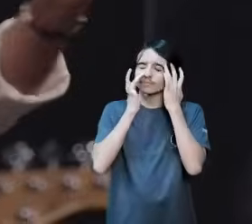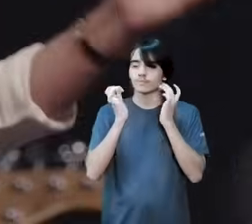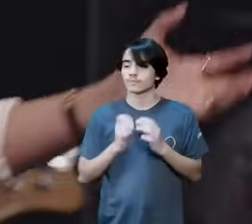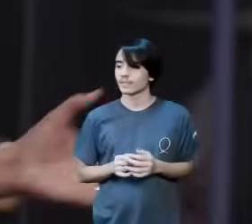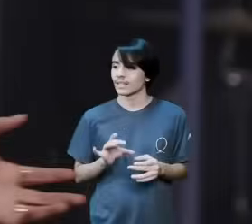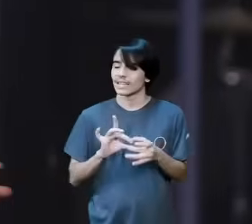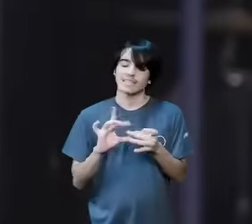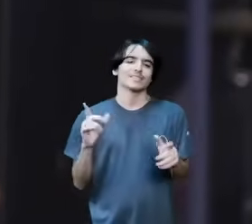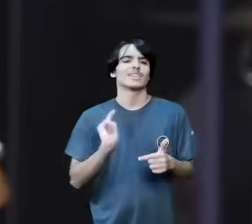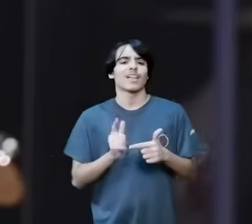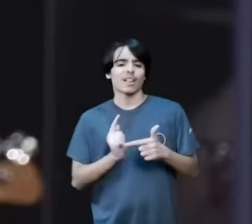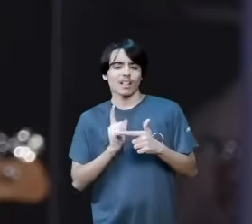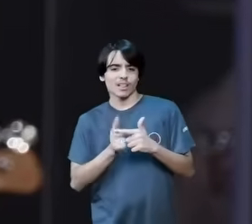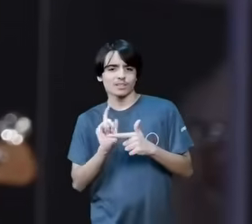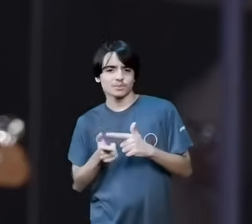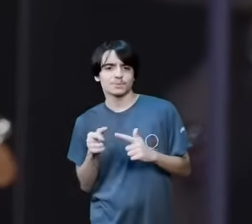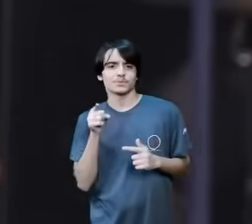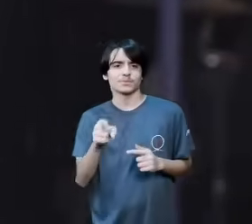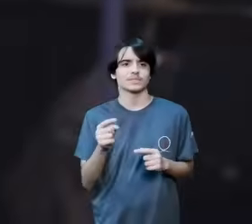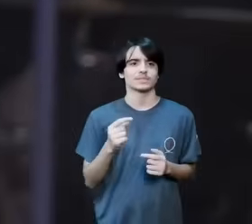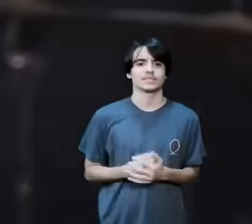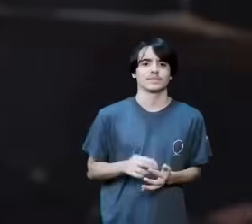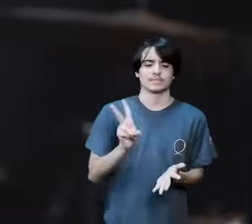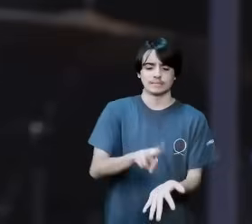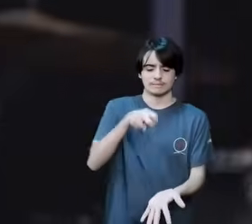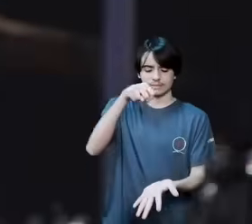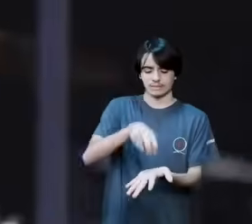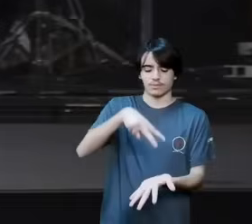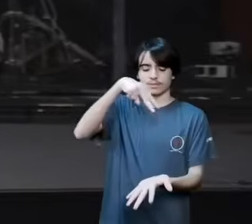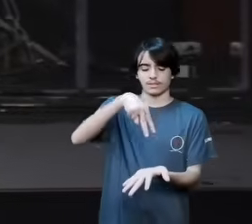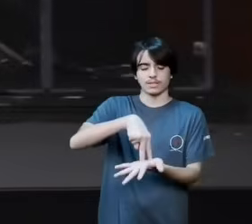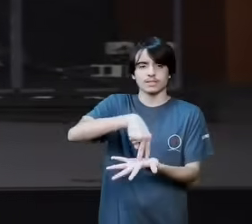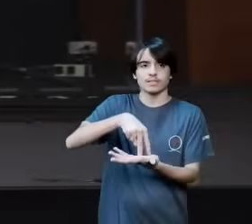Deixe que riam de você que salta da cadeira.